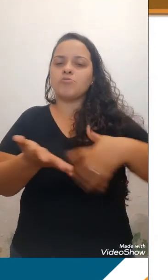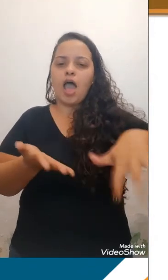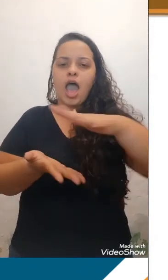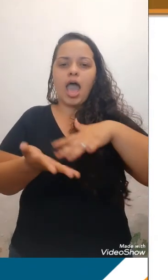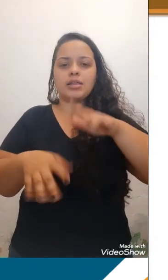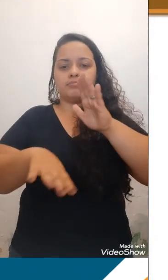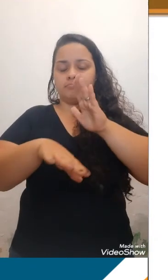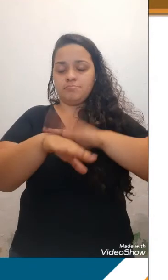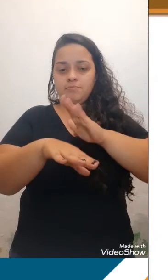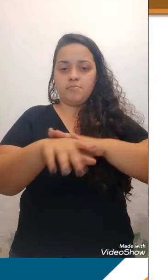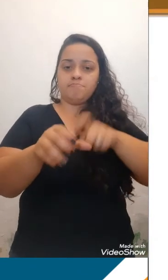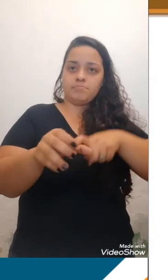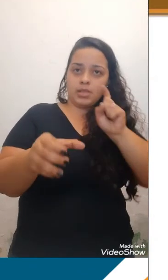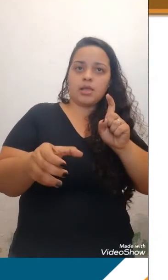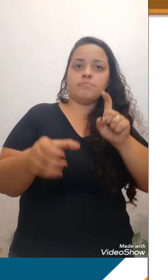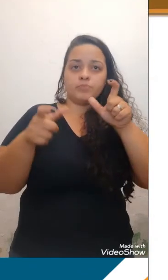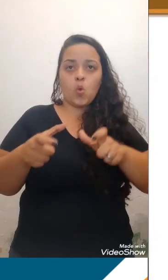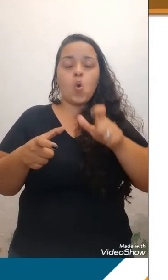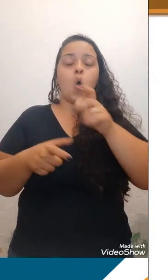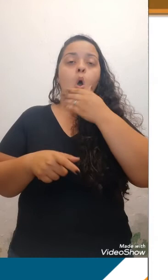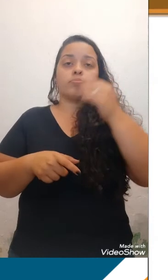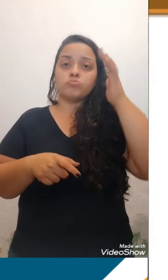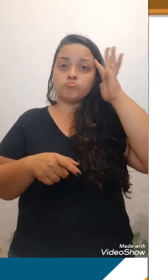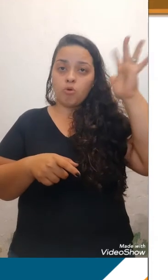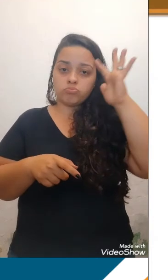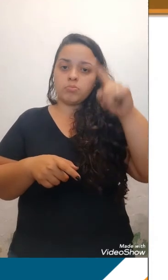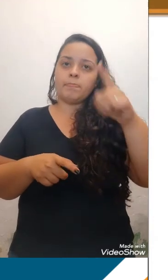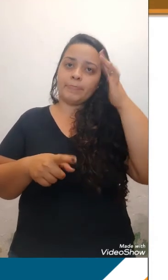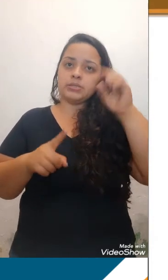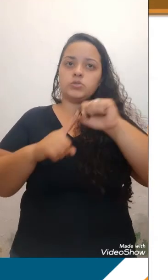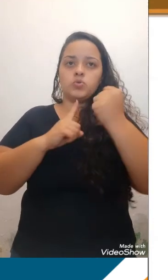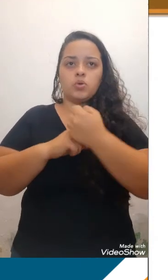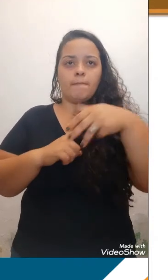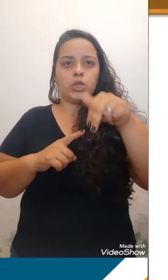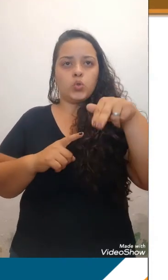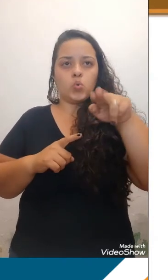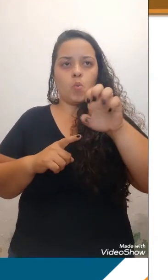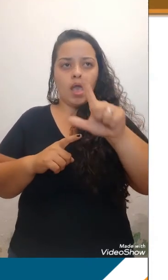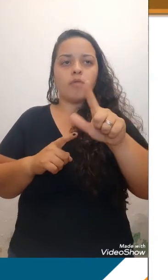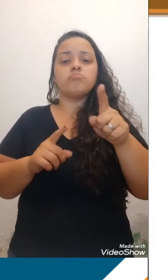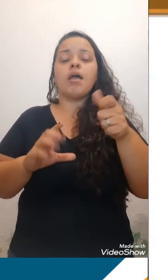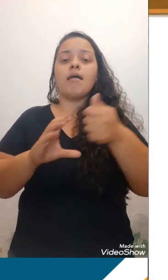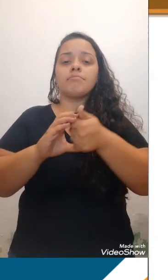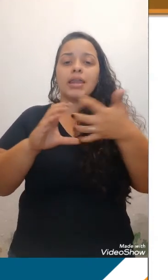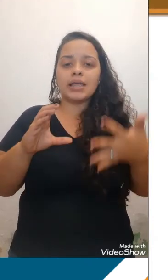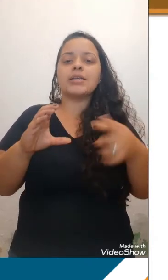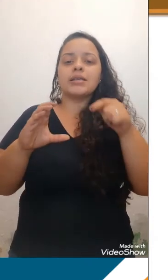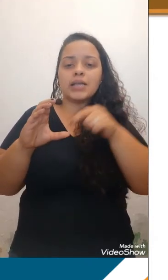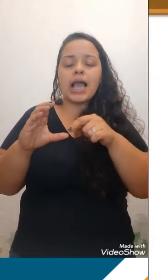autonomia previsto pelo sociólogo Manuel Castells, o qual caracteriza a internet